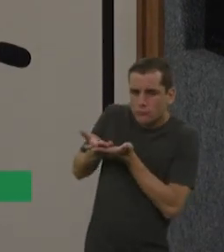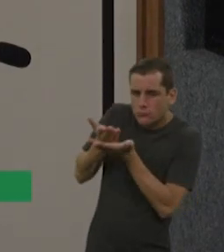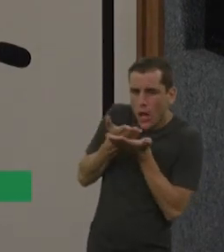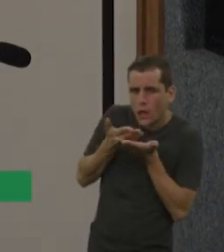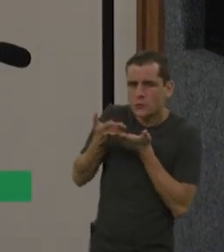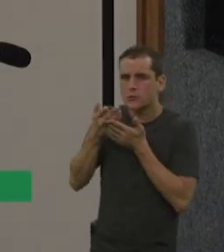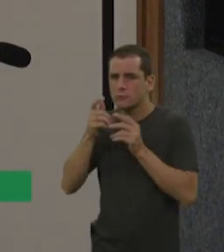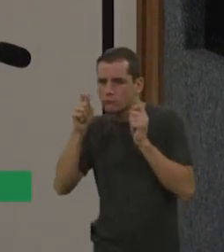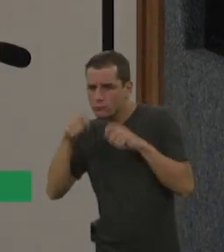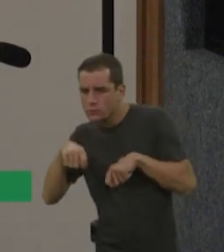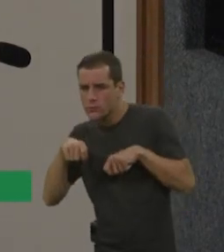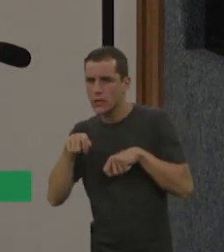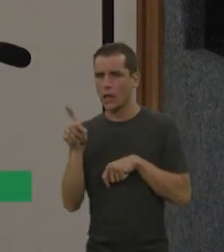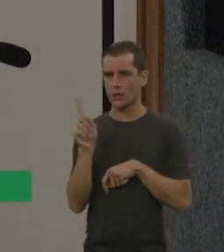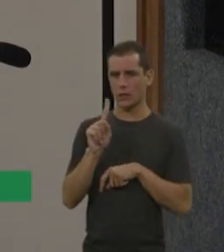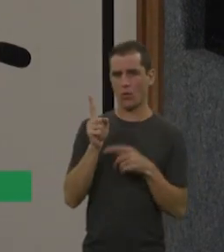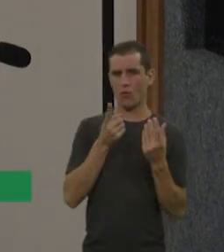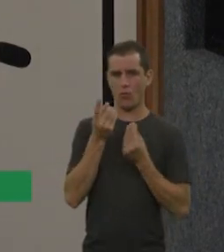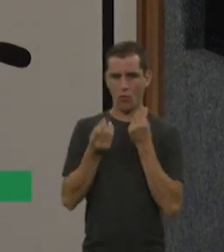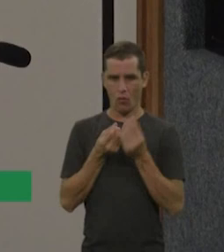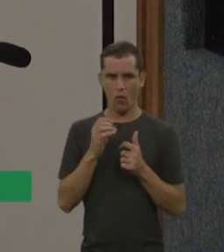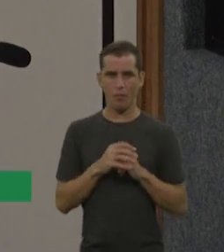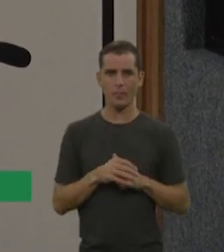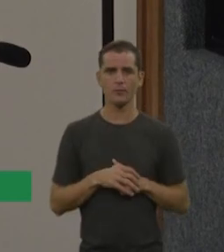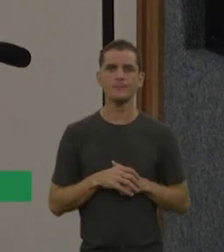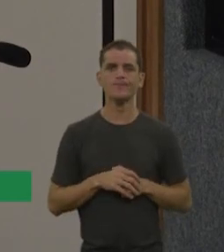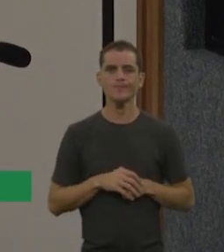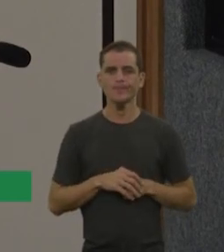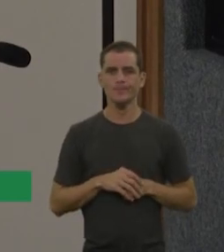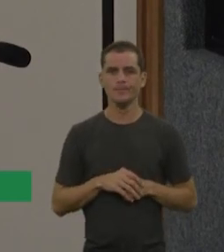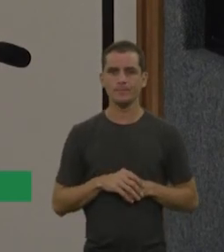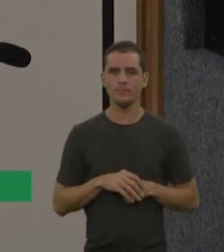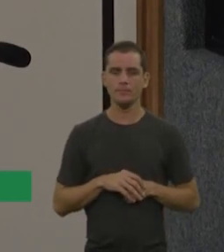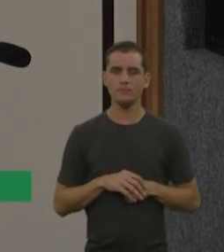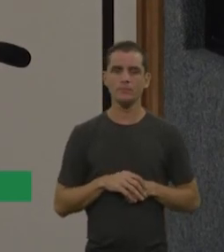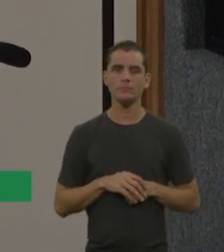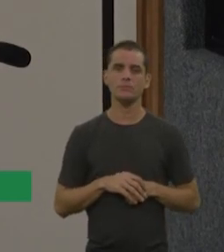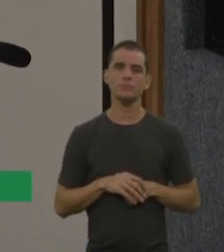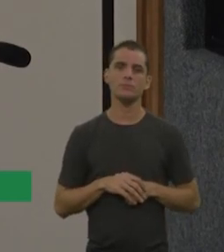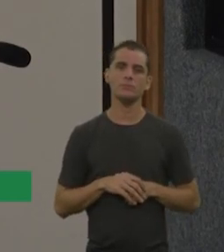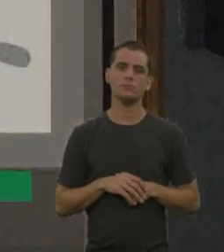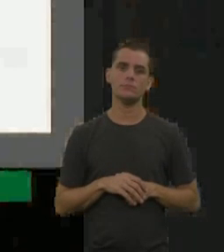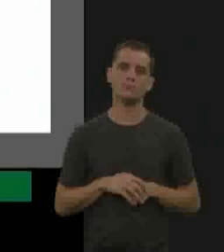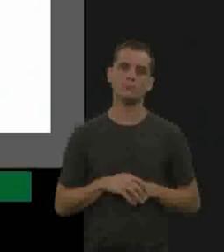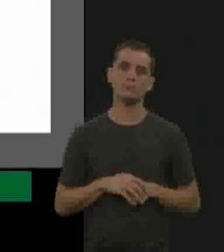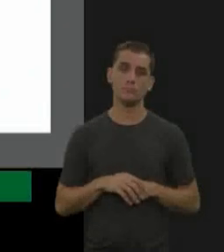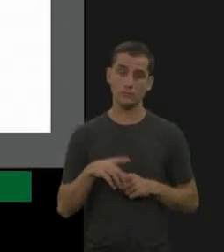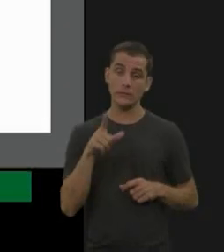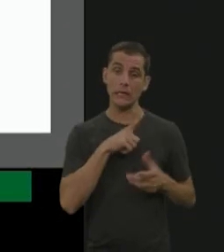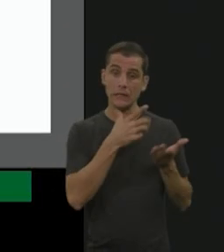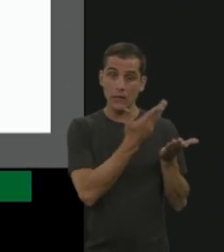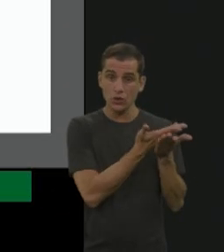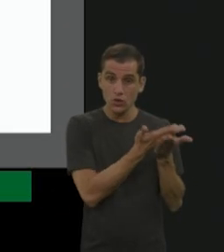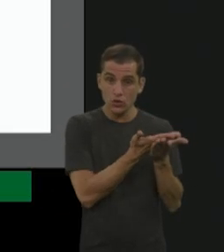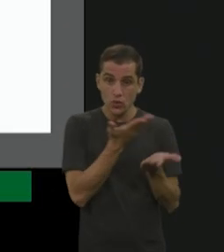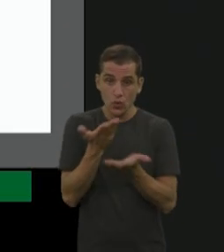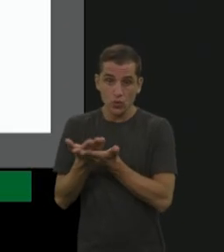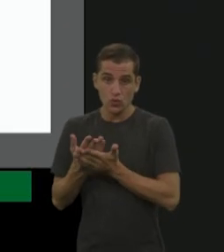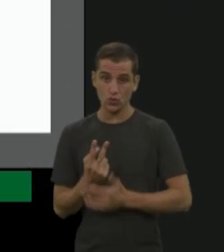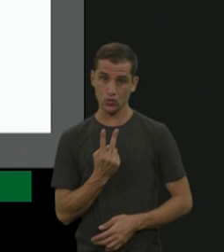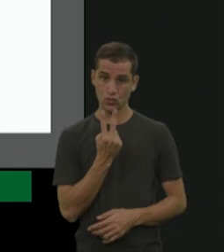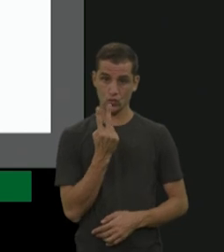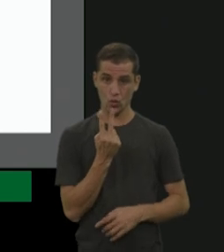estudo multicêntrico. Passa para mim, por gentileza, se eu coloquei aqui. Então, 2 estudos esse, e pode passar o